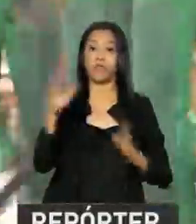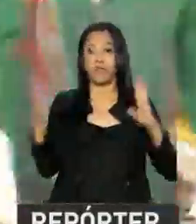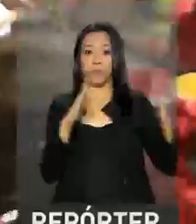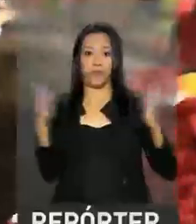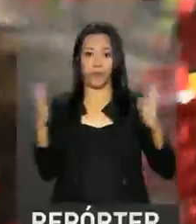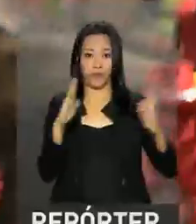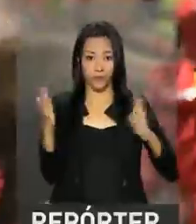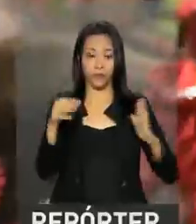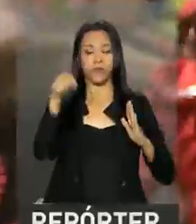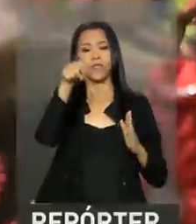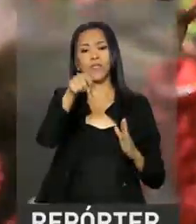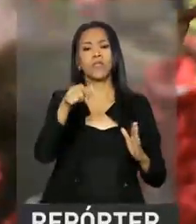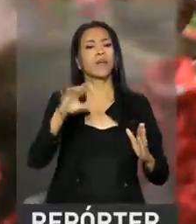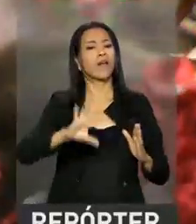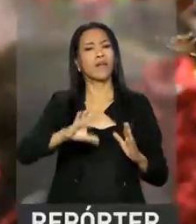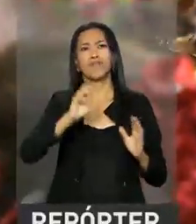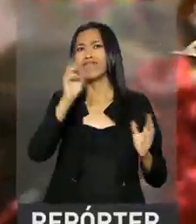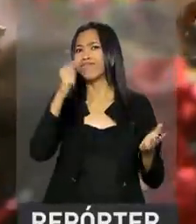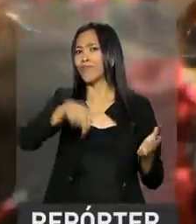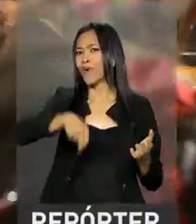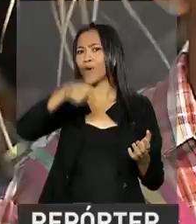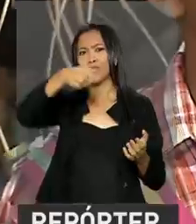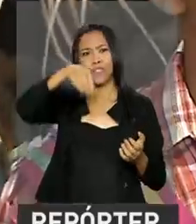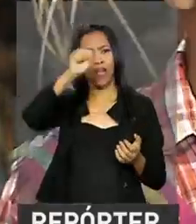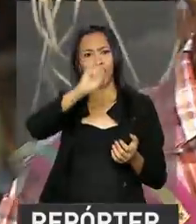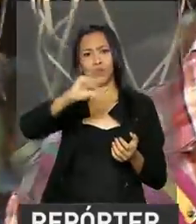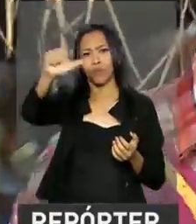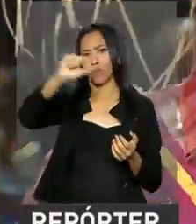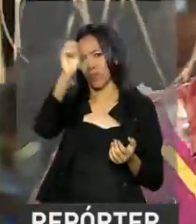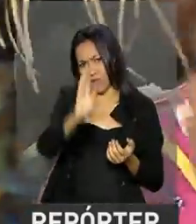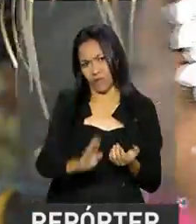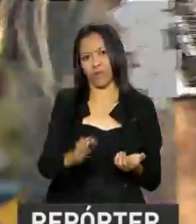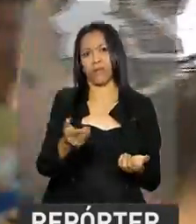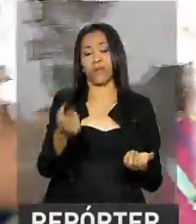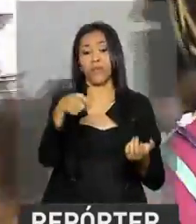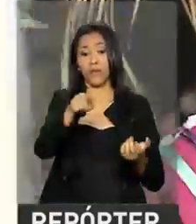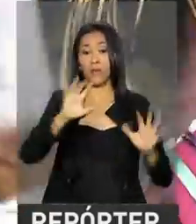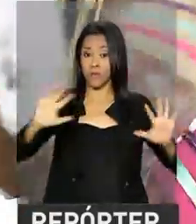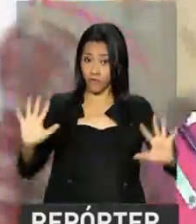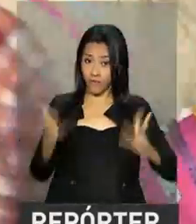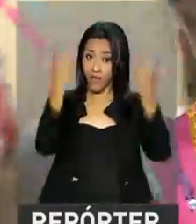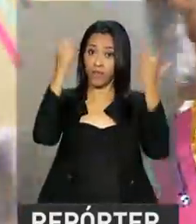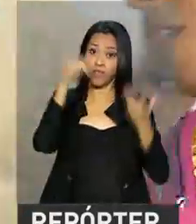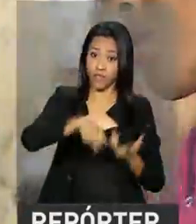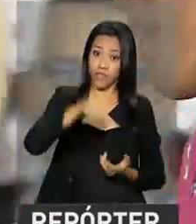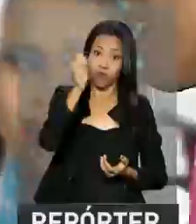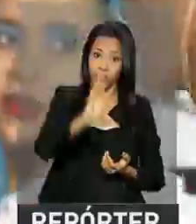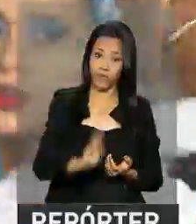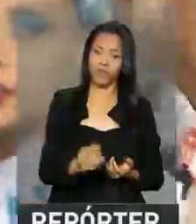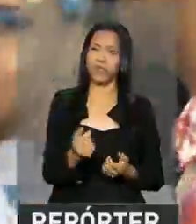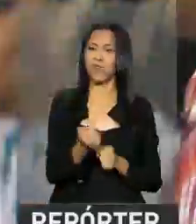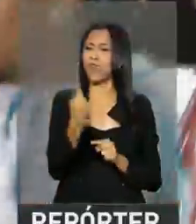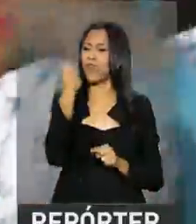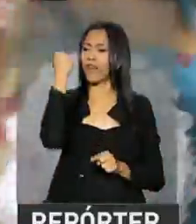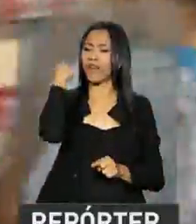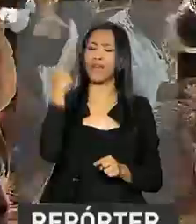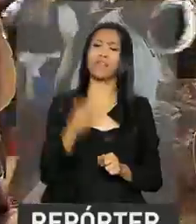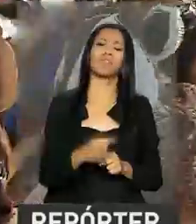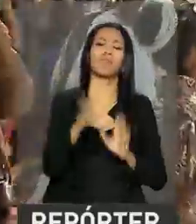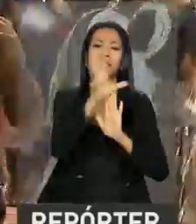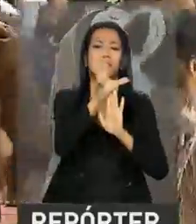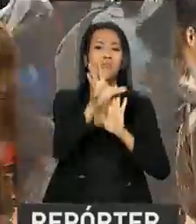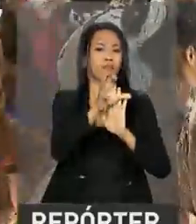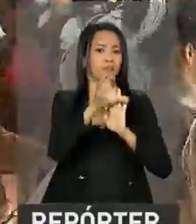esse tipo de evento ocorre de norte a sul do país. Os festejos celebrados no Brasil desde pelo menos o século